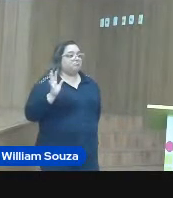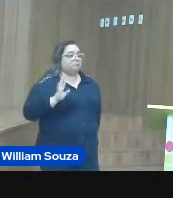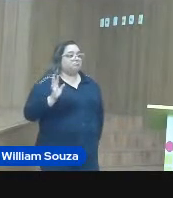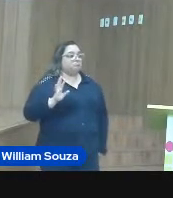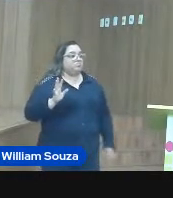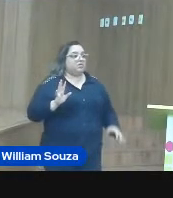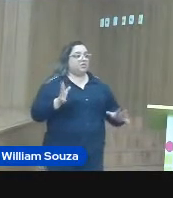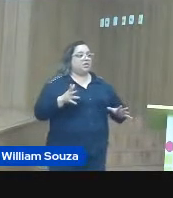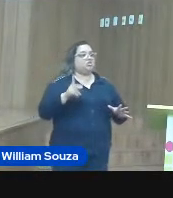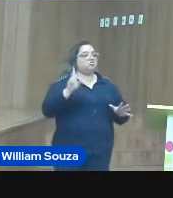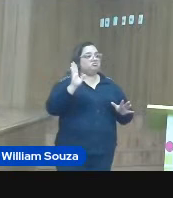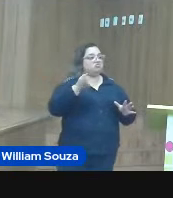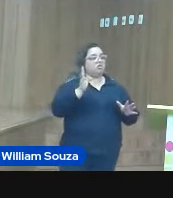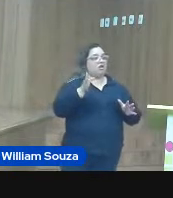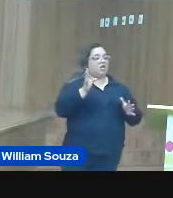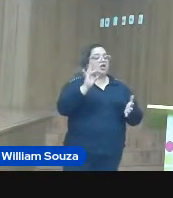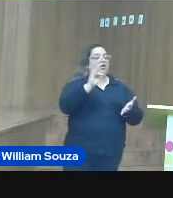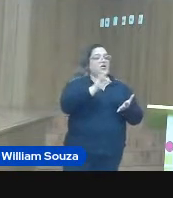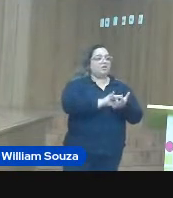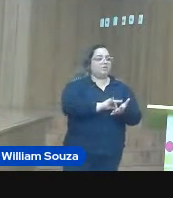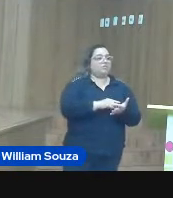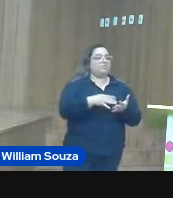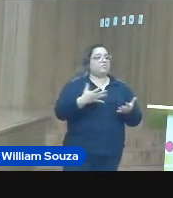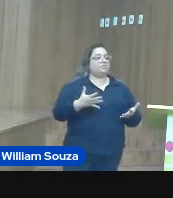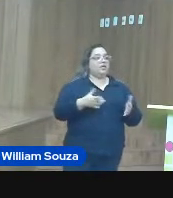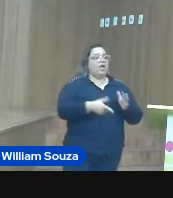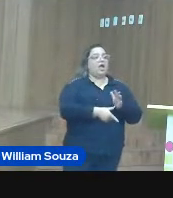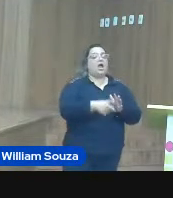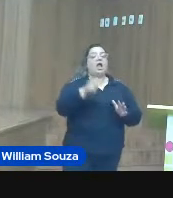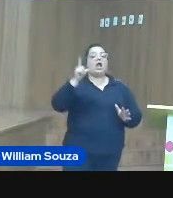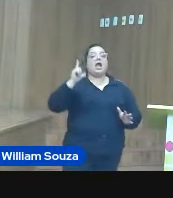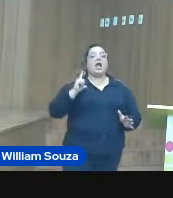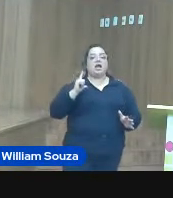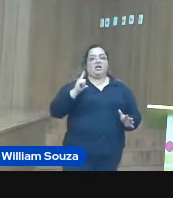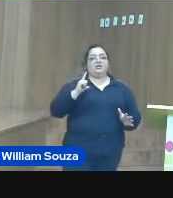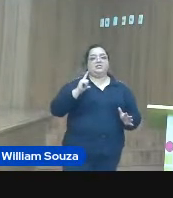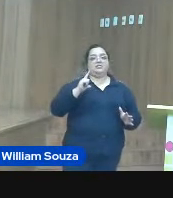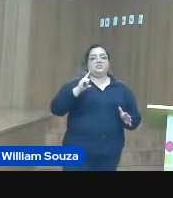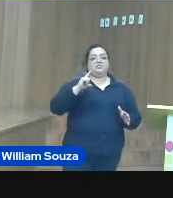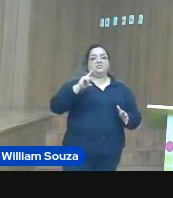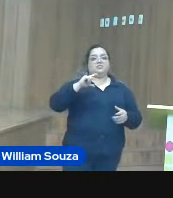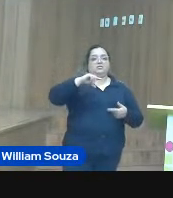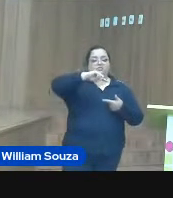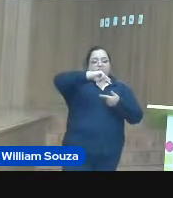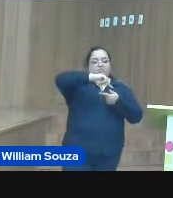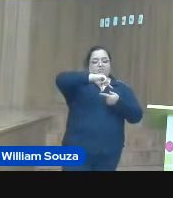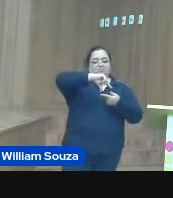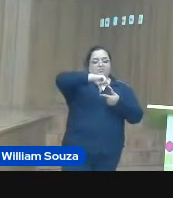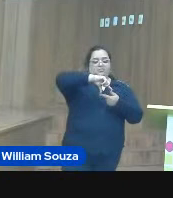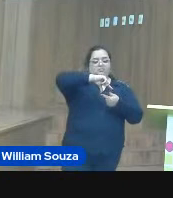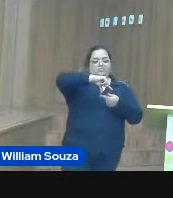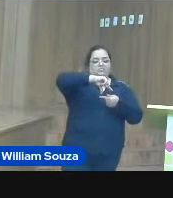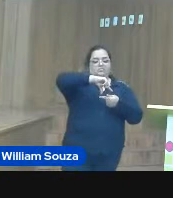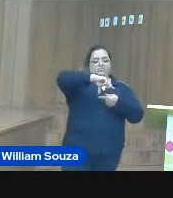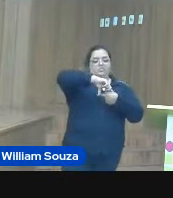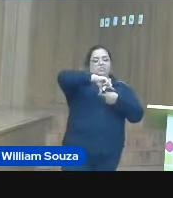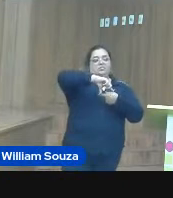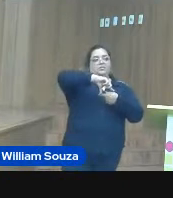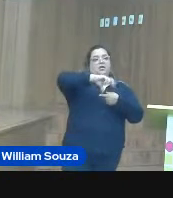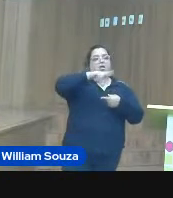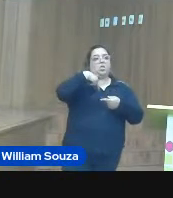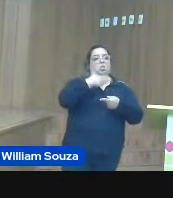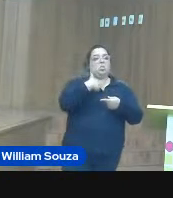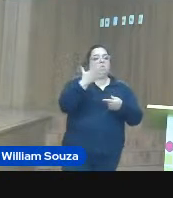era verdadeiro, até mesmo antes da gente saber o que era um triângulo. A gente é que não sabia ainda. Todos os